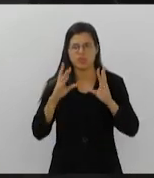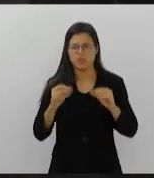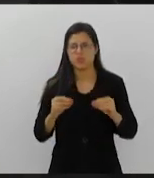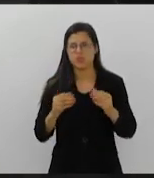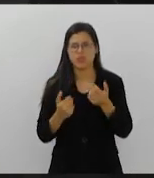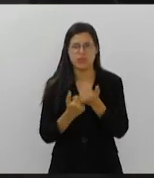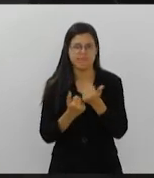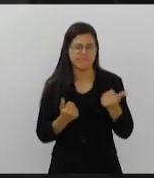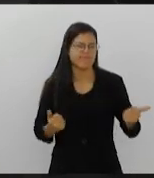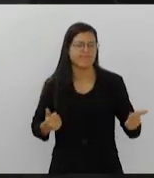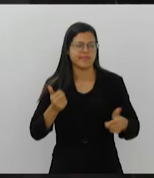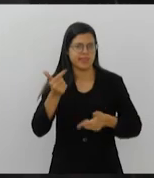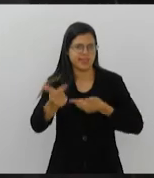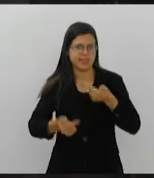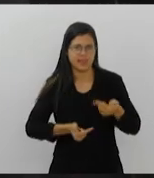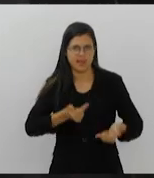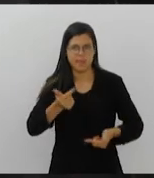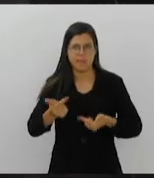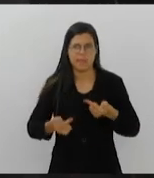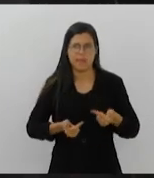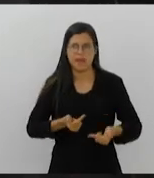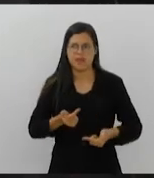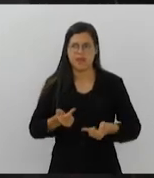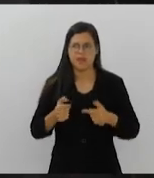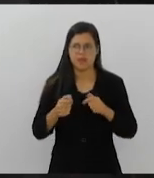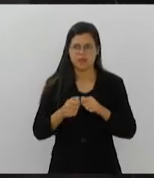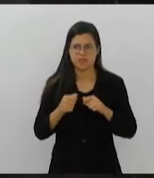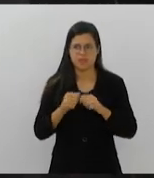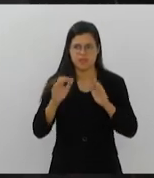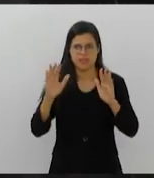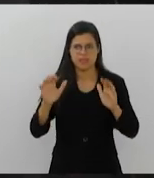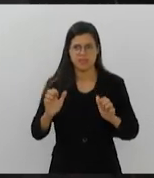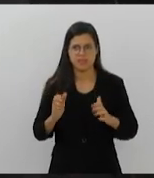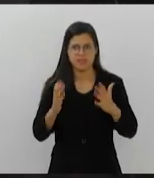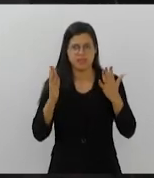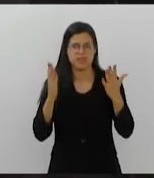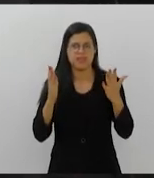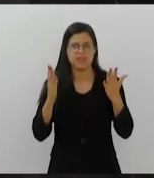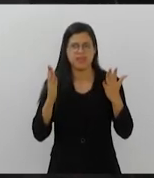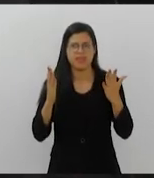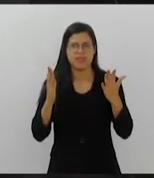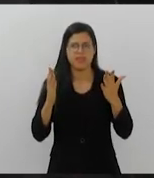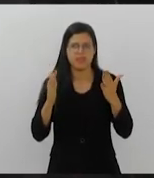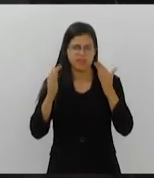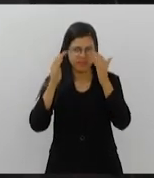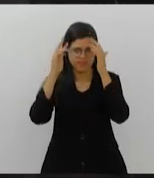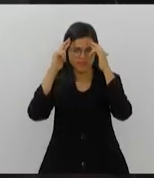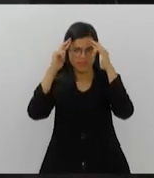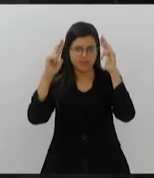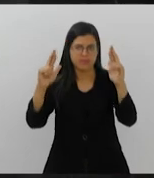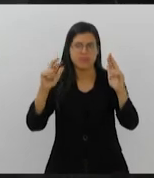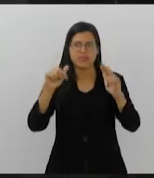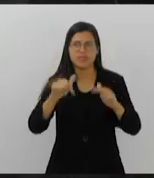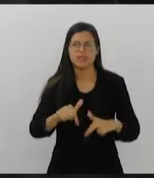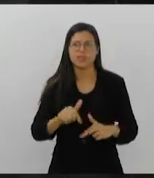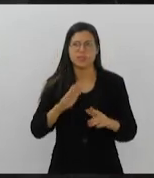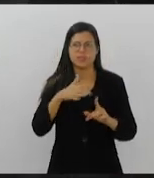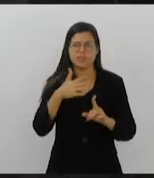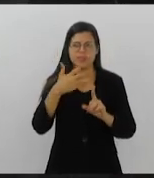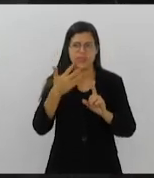colaboradores que trabalham na realização desses eventos. Reitero nosso respeito pelo homenageado desta